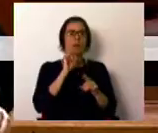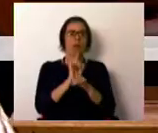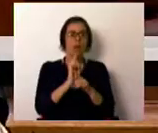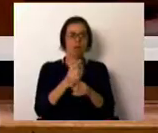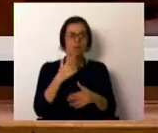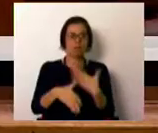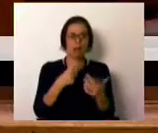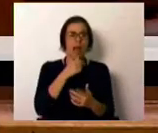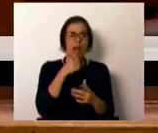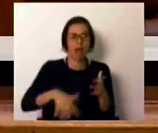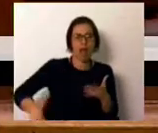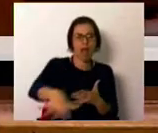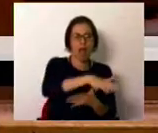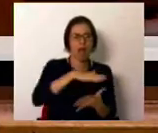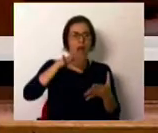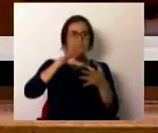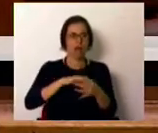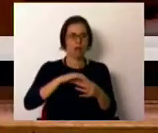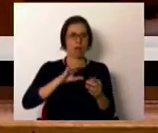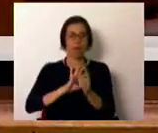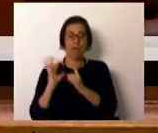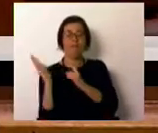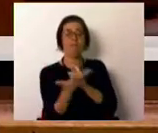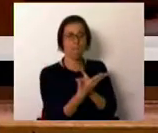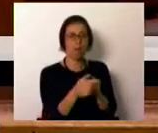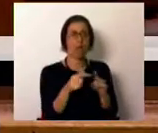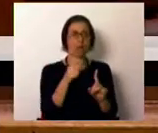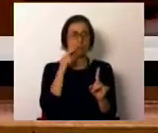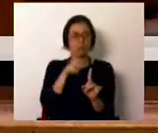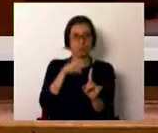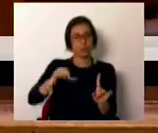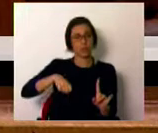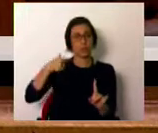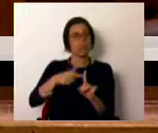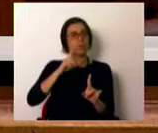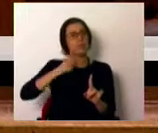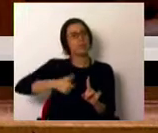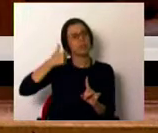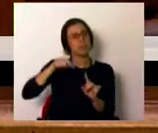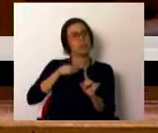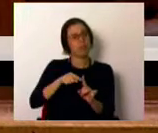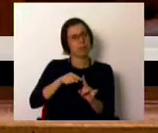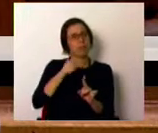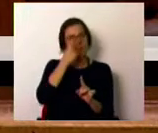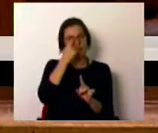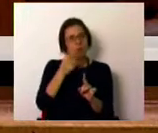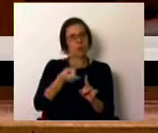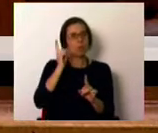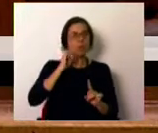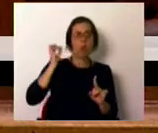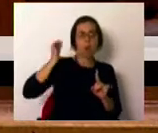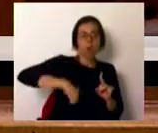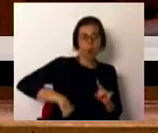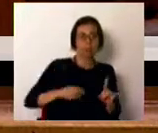da hidrodinâmica da área em causa e da envolvente é, na perspectiva dos verdes, fundamental. Não é de